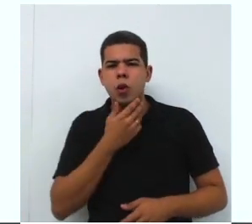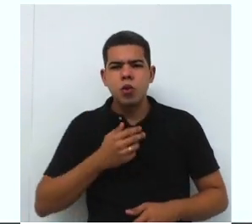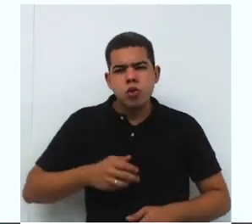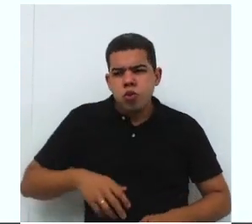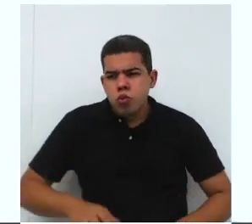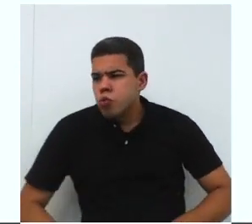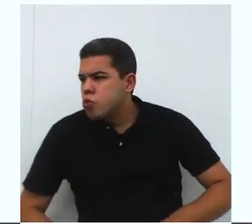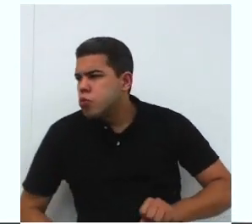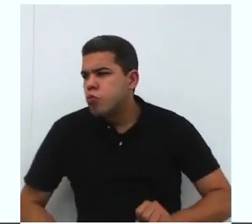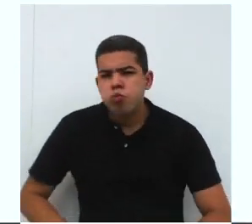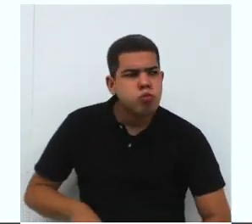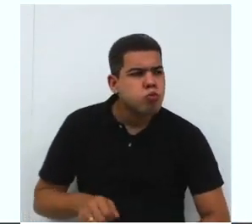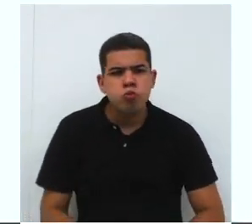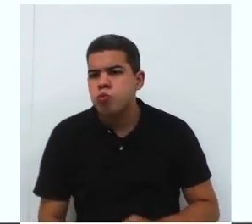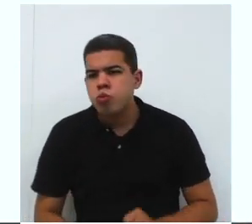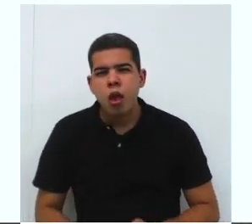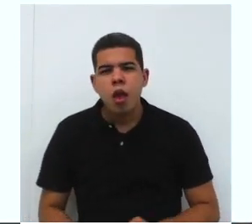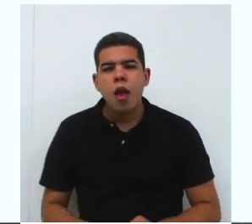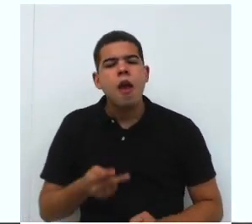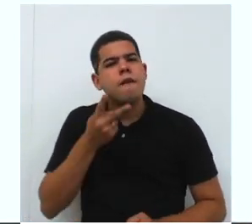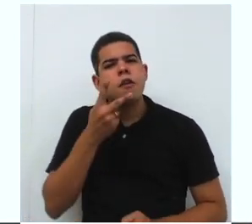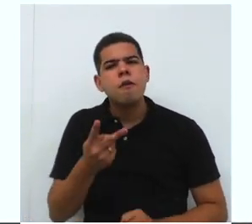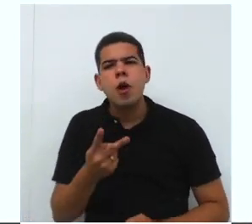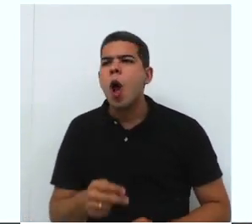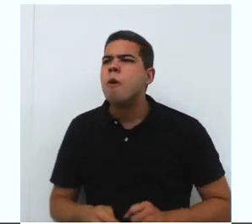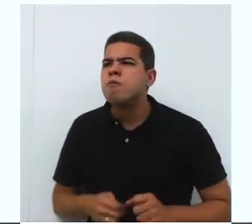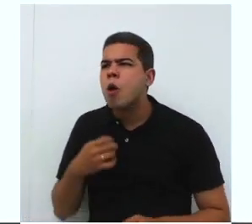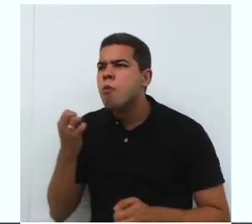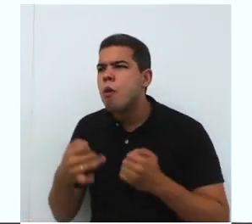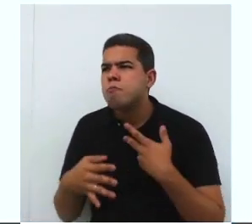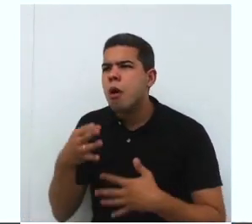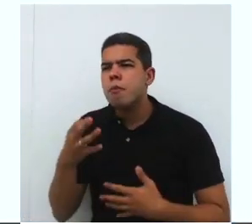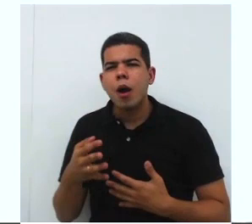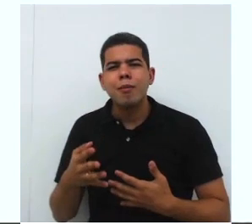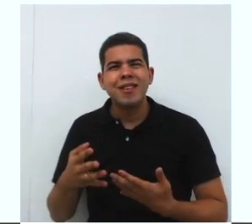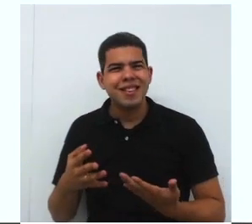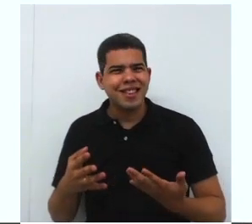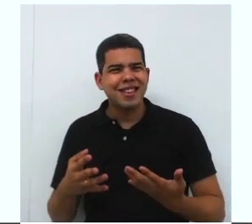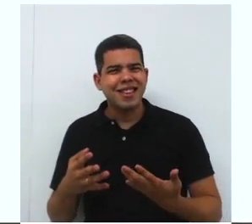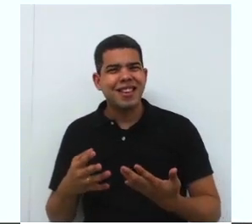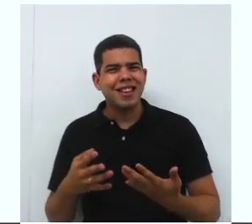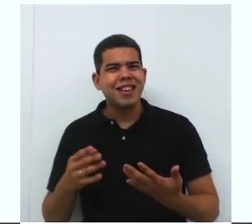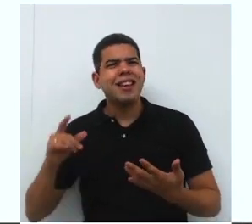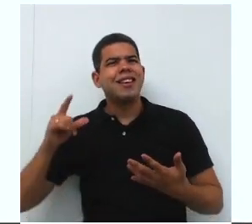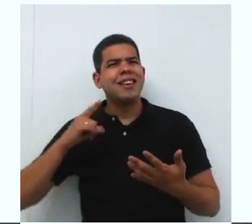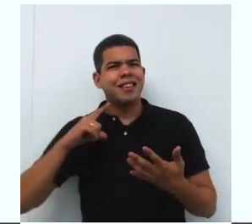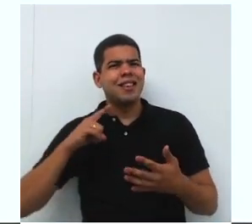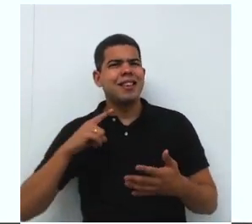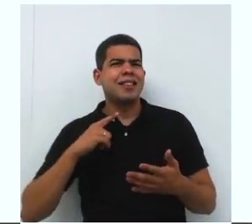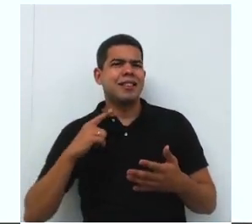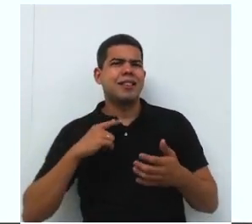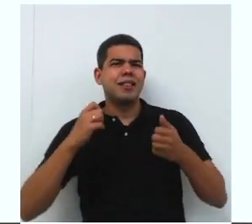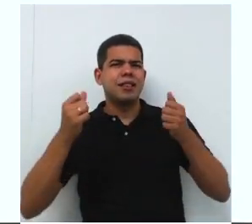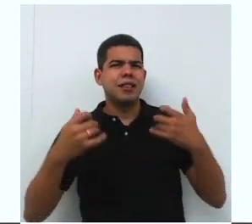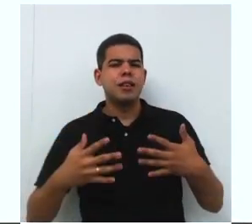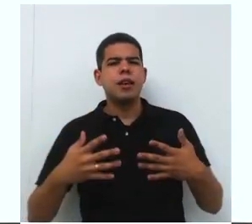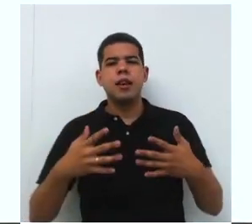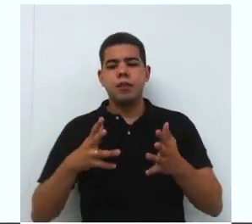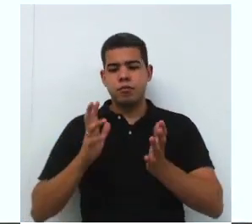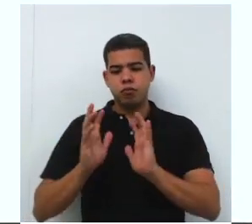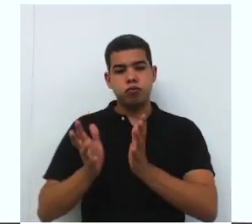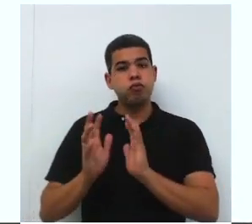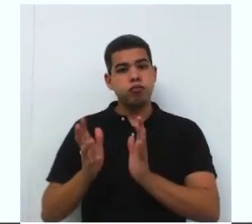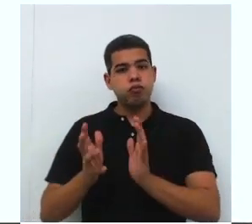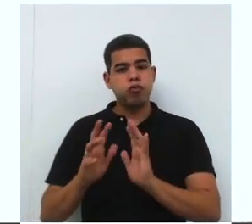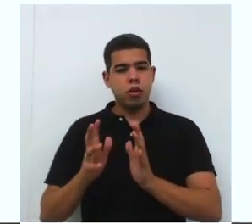desenvolveram a fala. E por que a fala e não mais os sinais? Hoje nós trabalhamos a linguagem